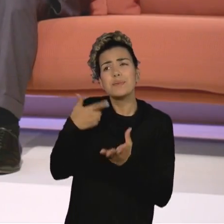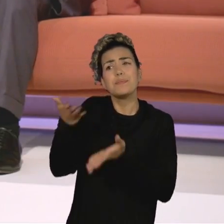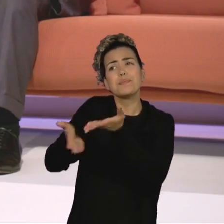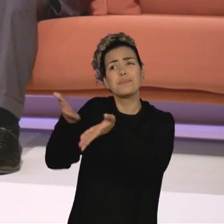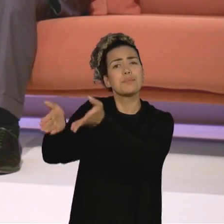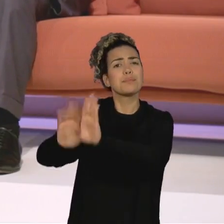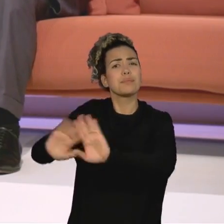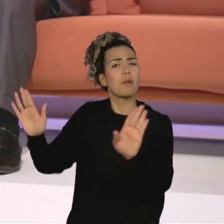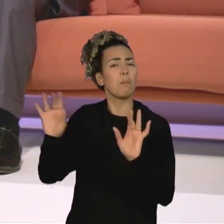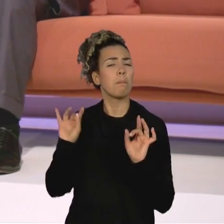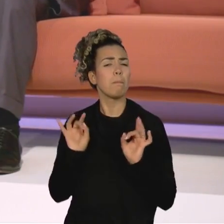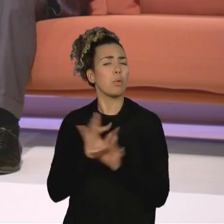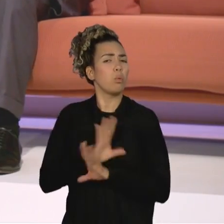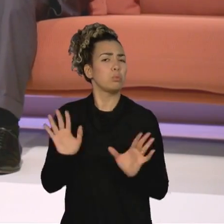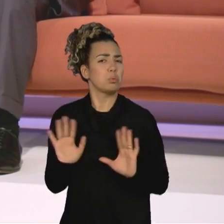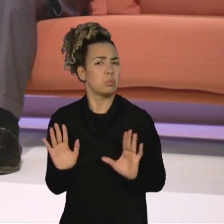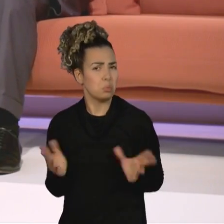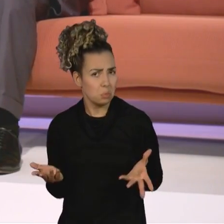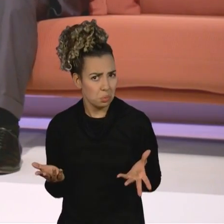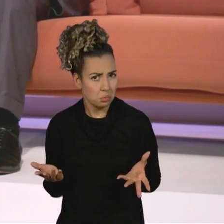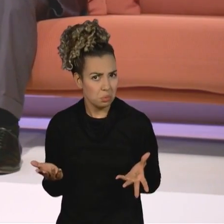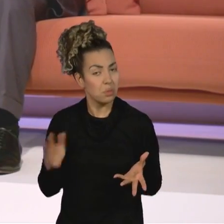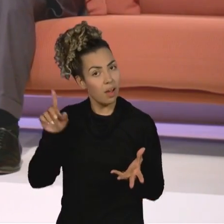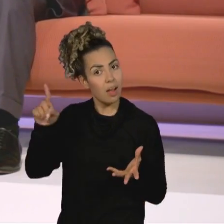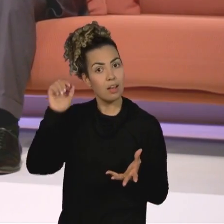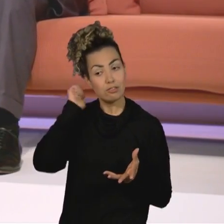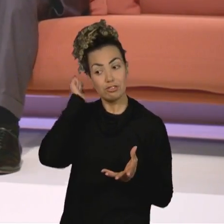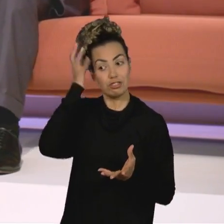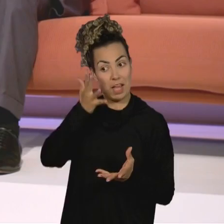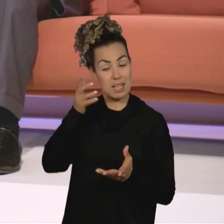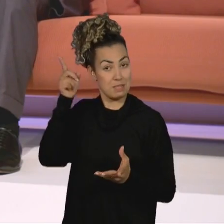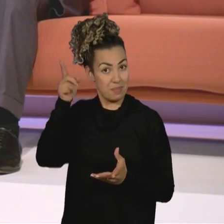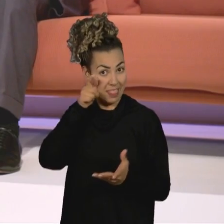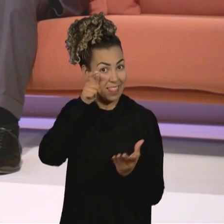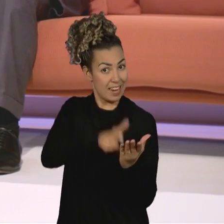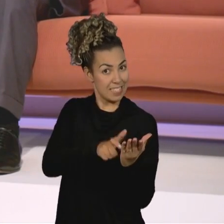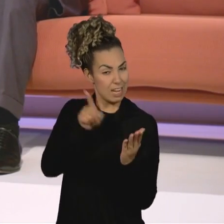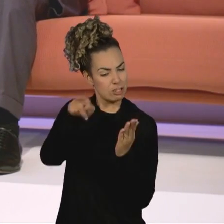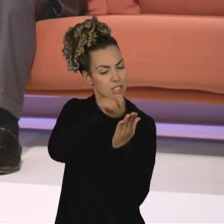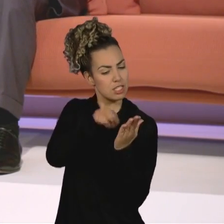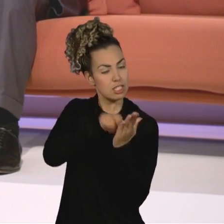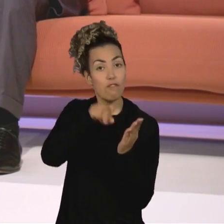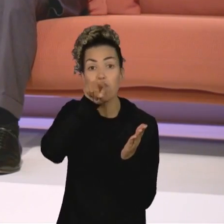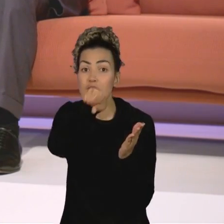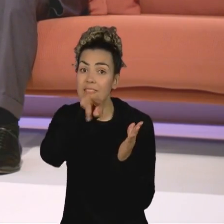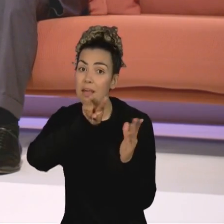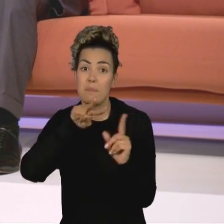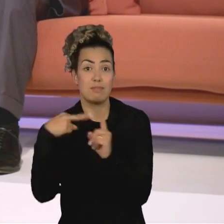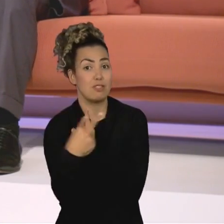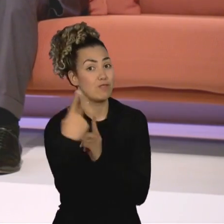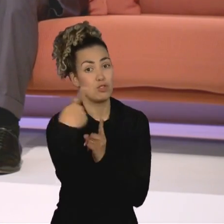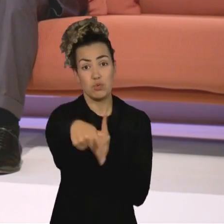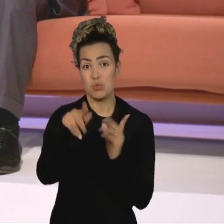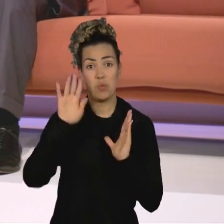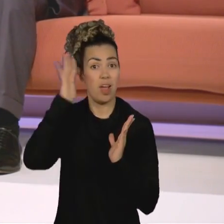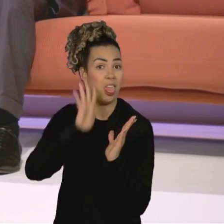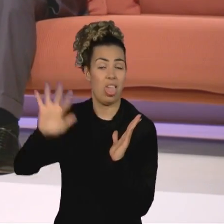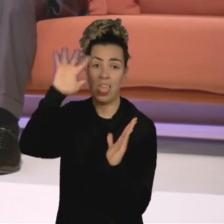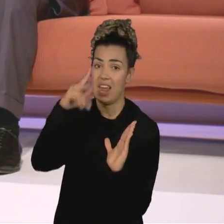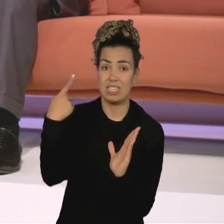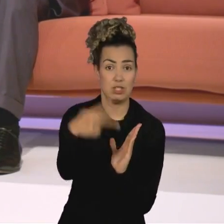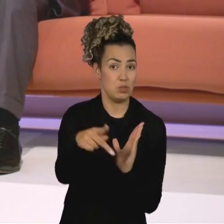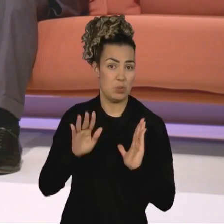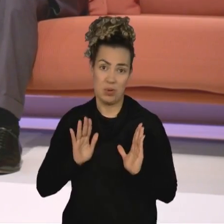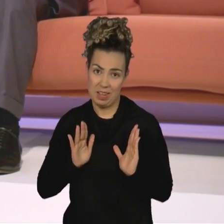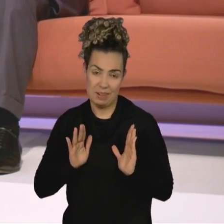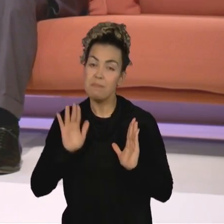nosso, né? E Shakespeare coloca isso de uma forma inteligente para você ler. Enfim, o fato da vida é que ela é deserdada